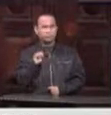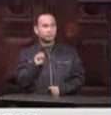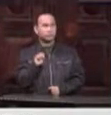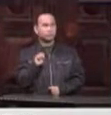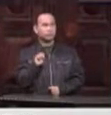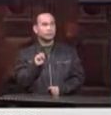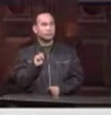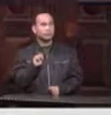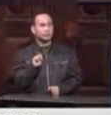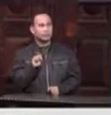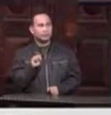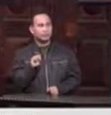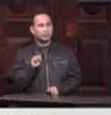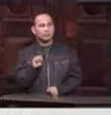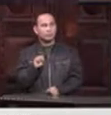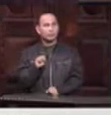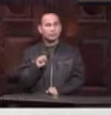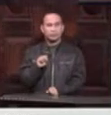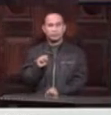e